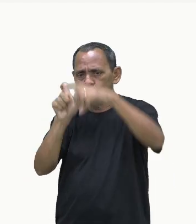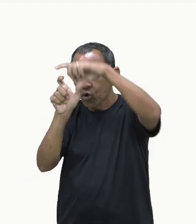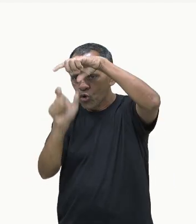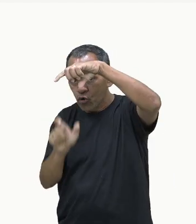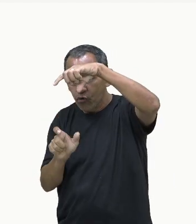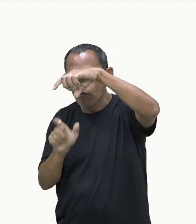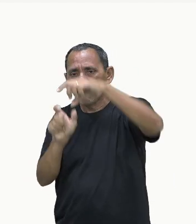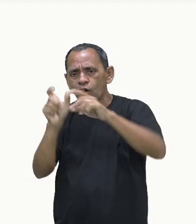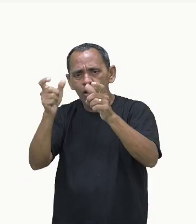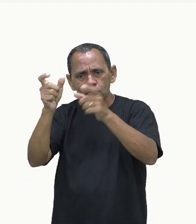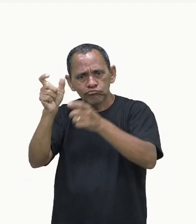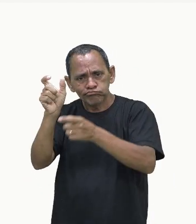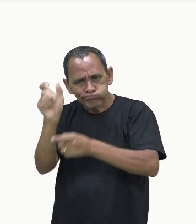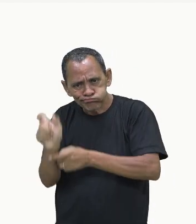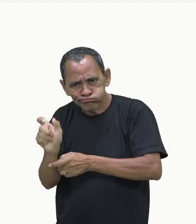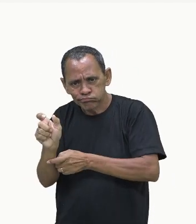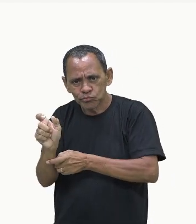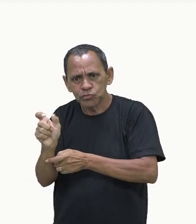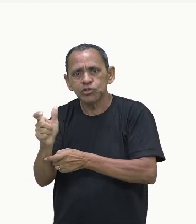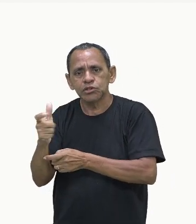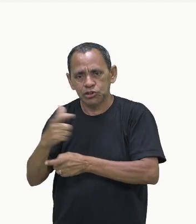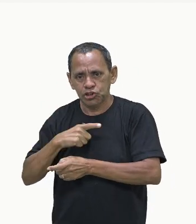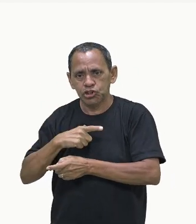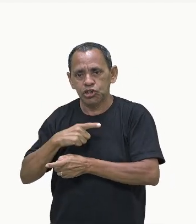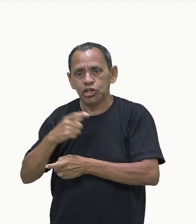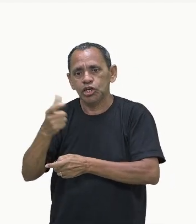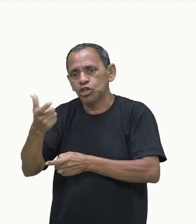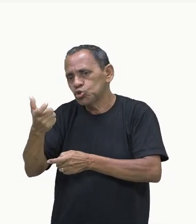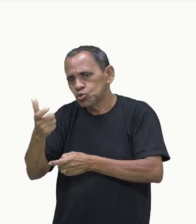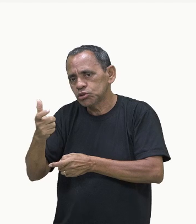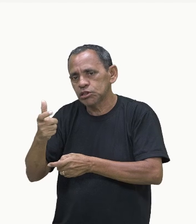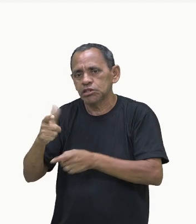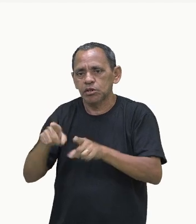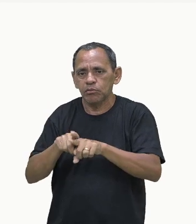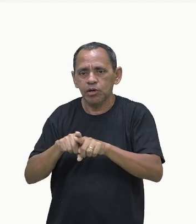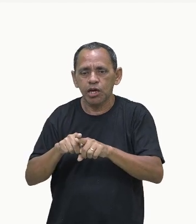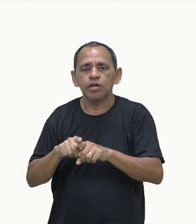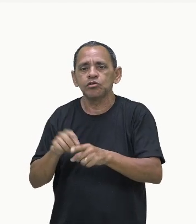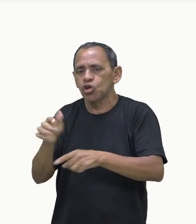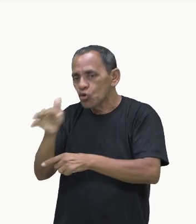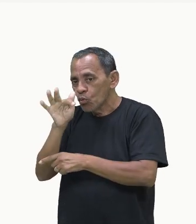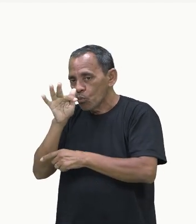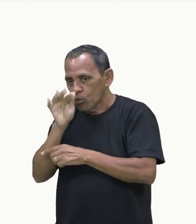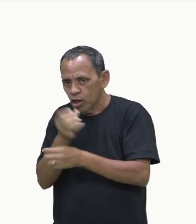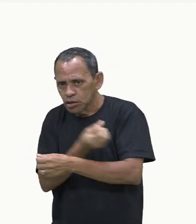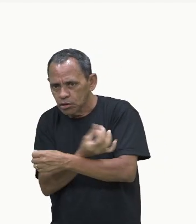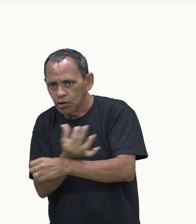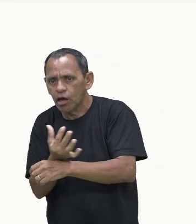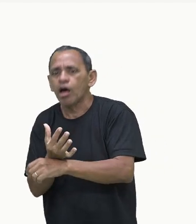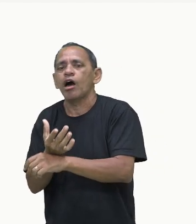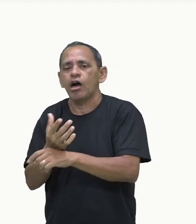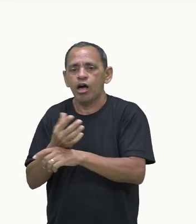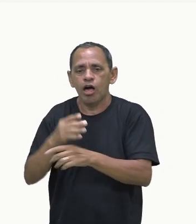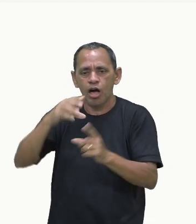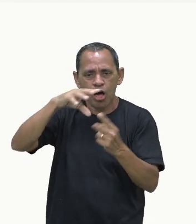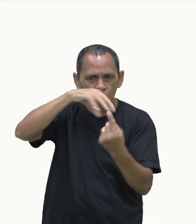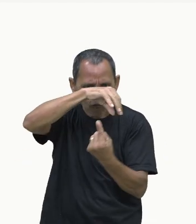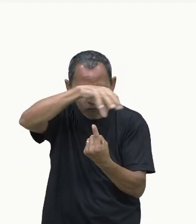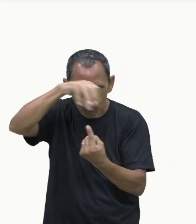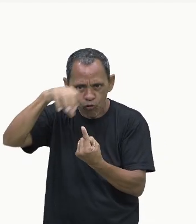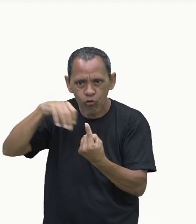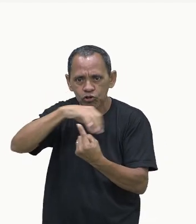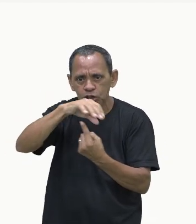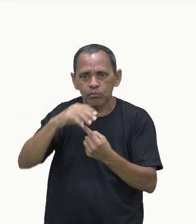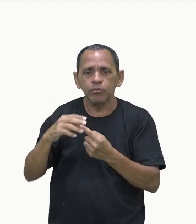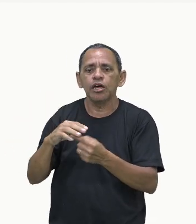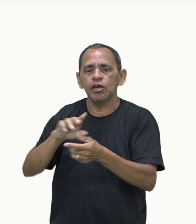vertebrados, nas plantas, tá? Nos fungos, enfim, em todos os seres vivos, que possuem